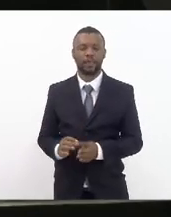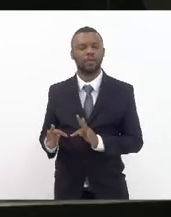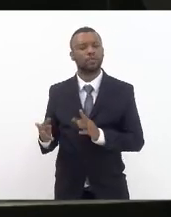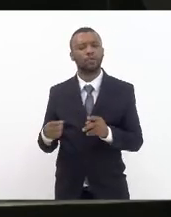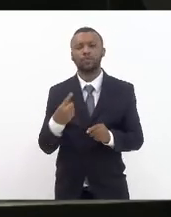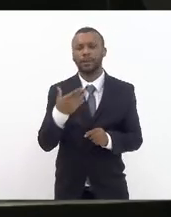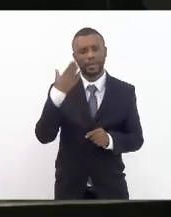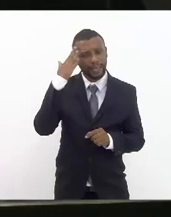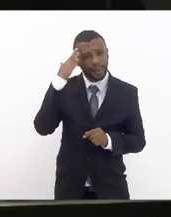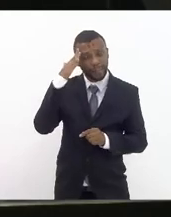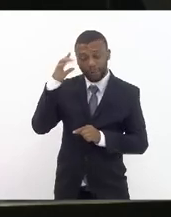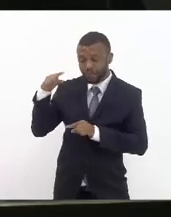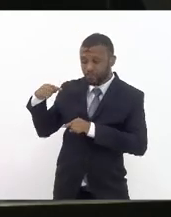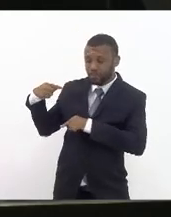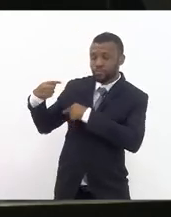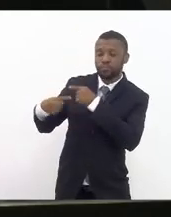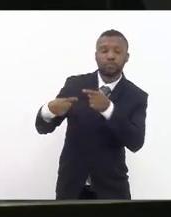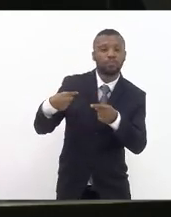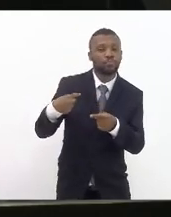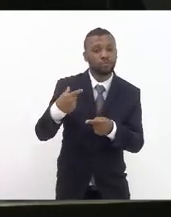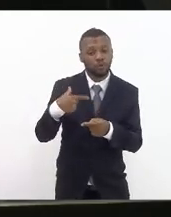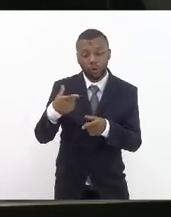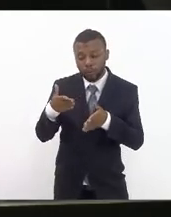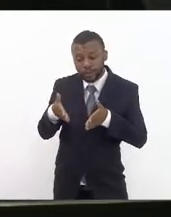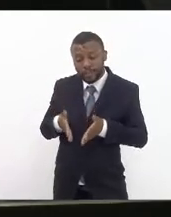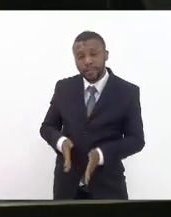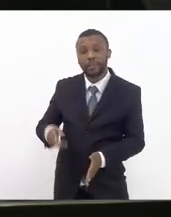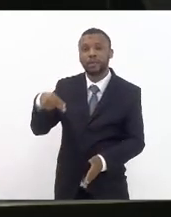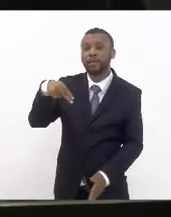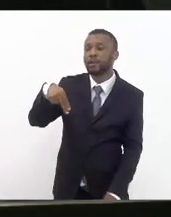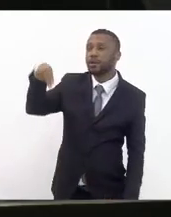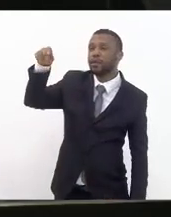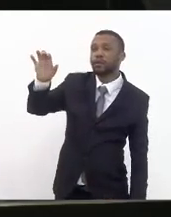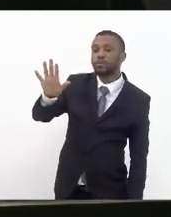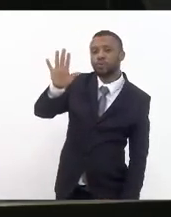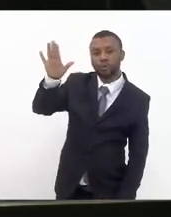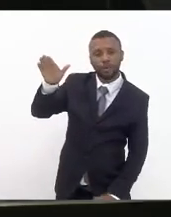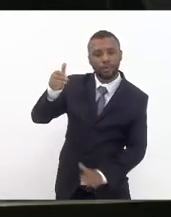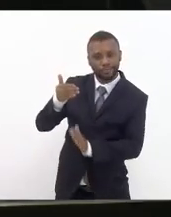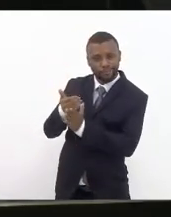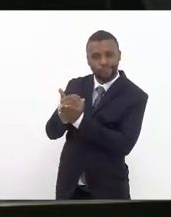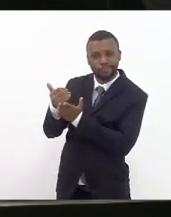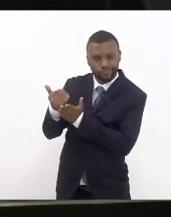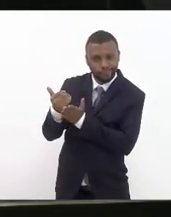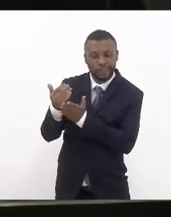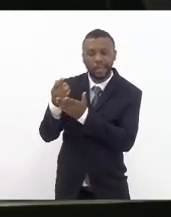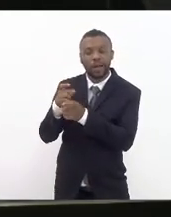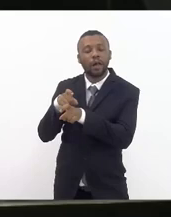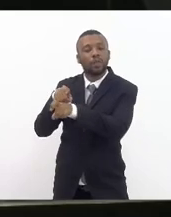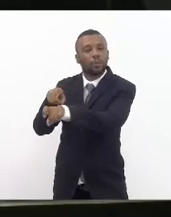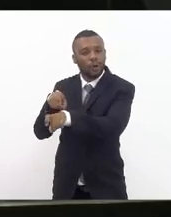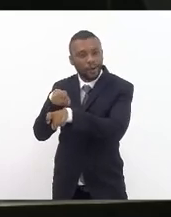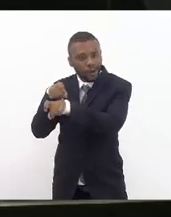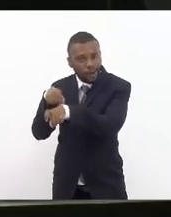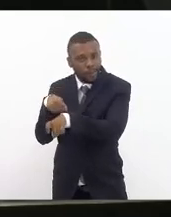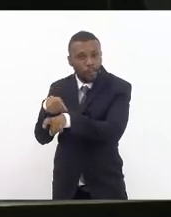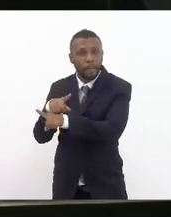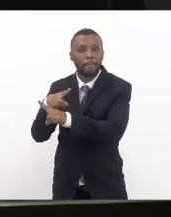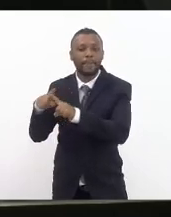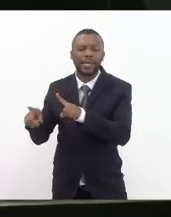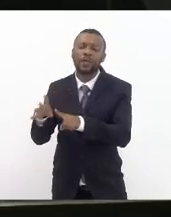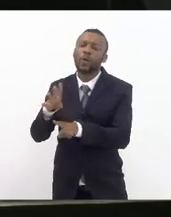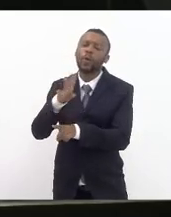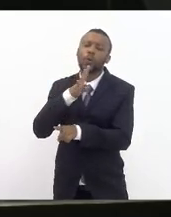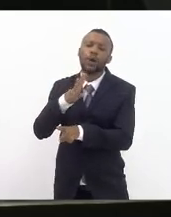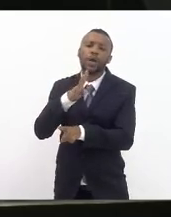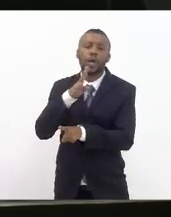minhas origens, eu sou nordestina de origem, nascida inicialmente na zona rural, mas muito conhecedora